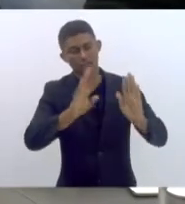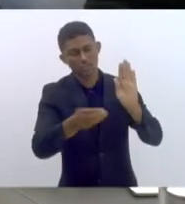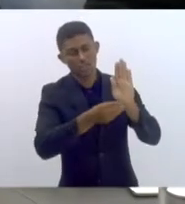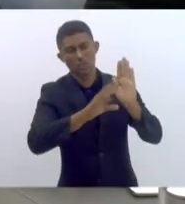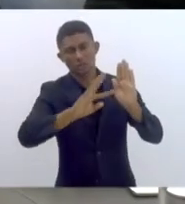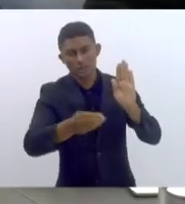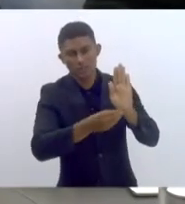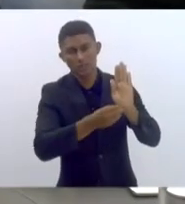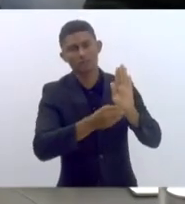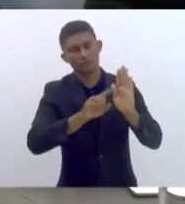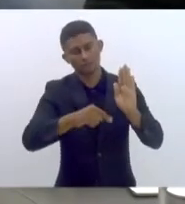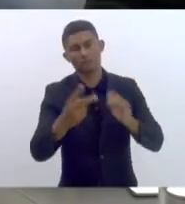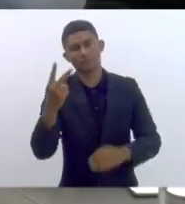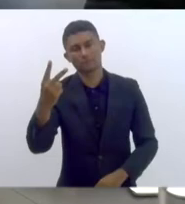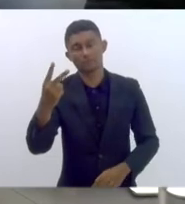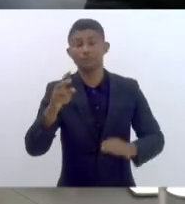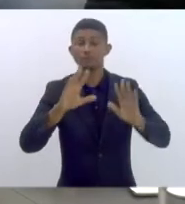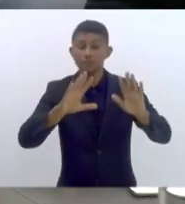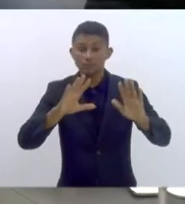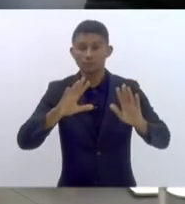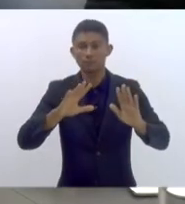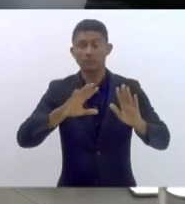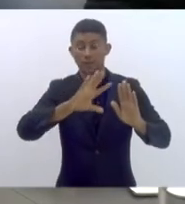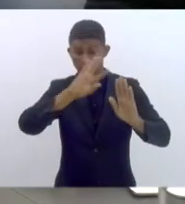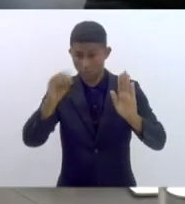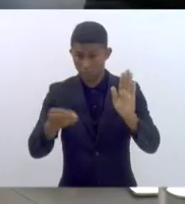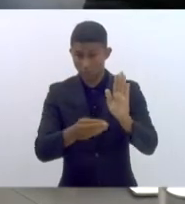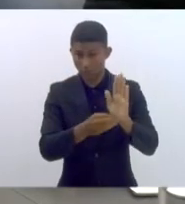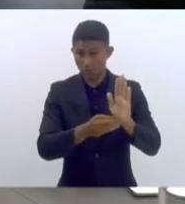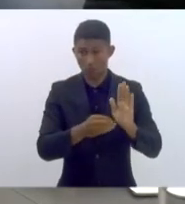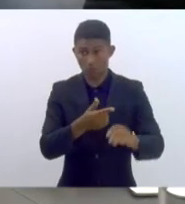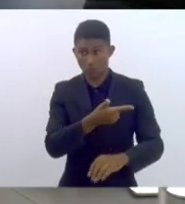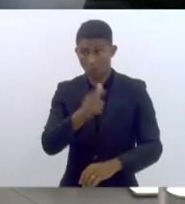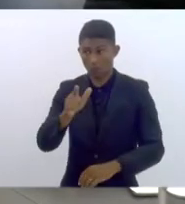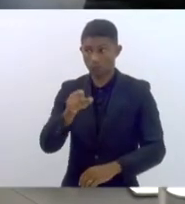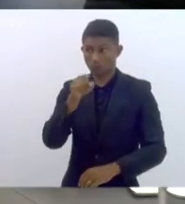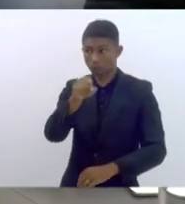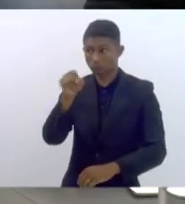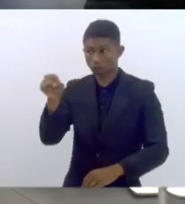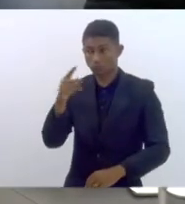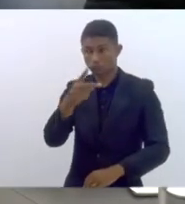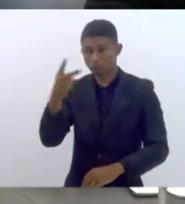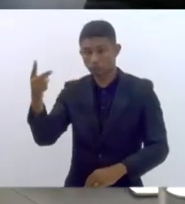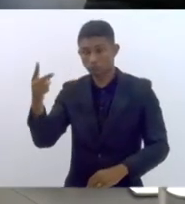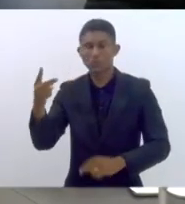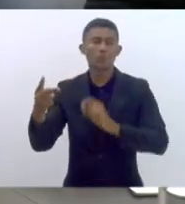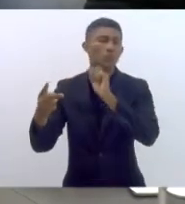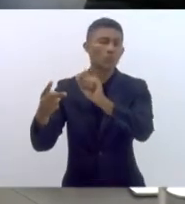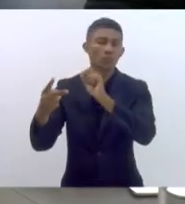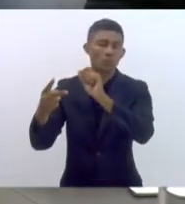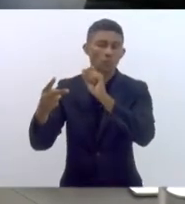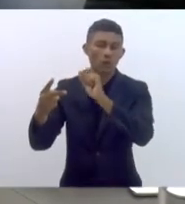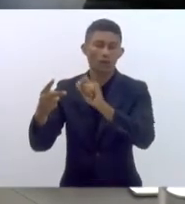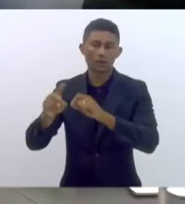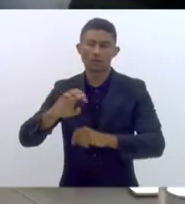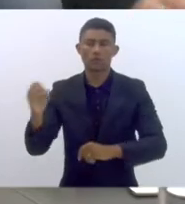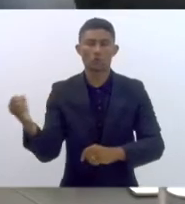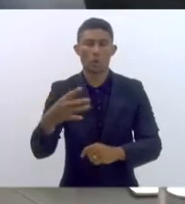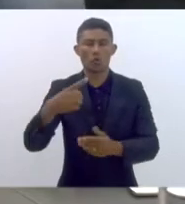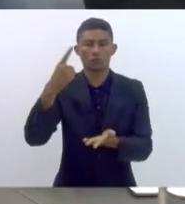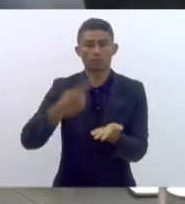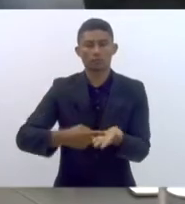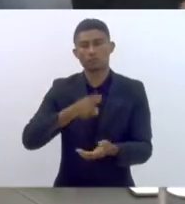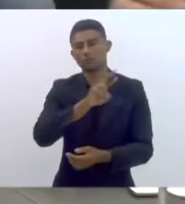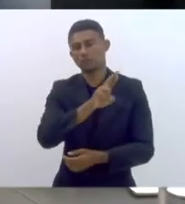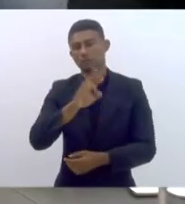dois. Agora, os próximos dois aditivos referem-se já, digamos, ao novo regime. Aí já